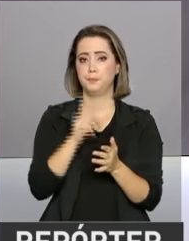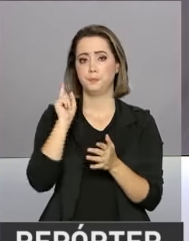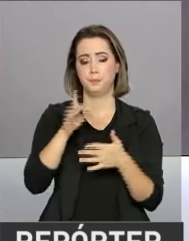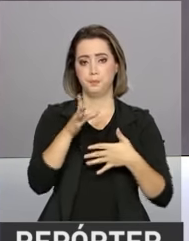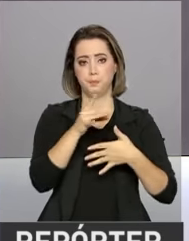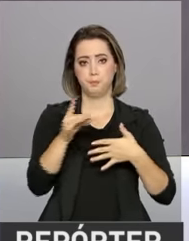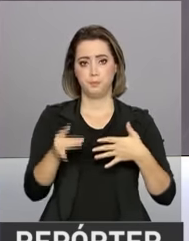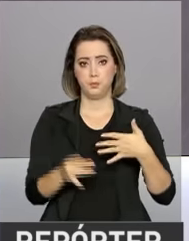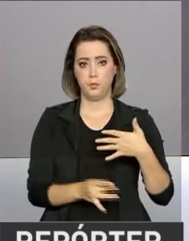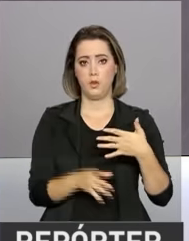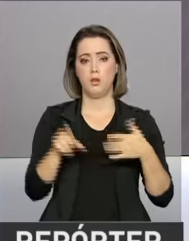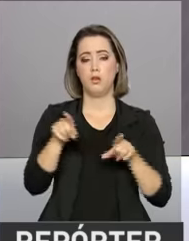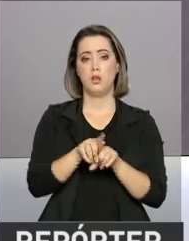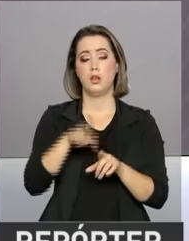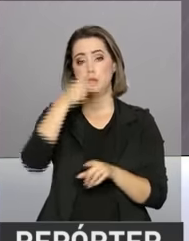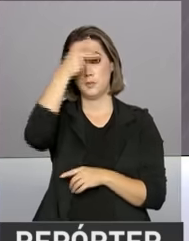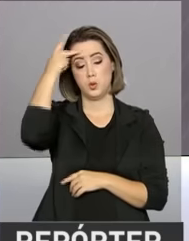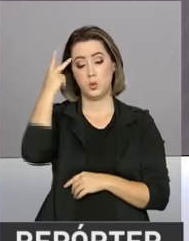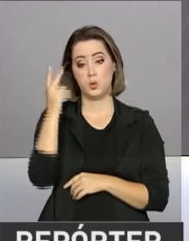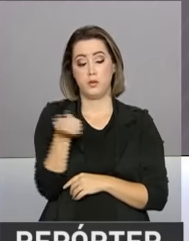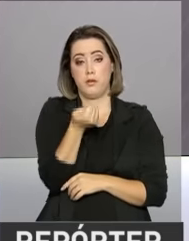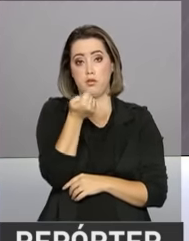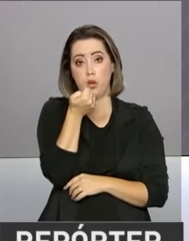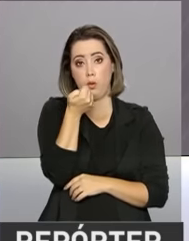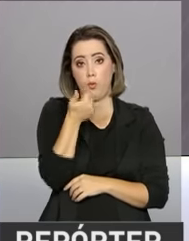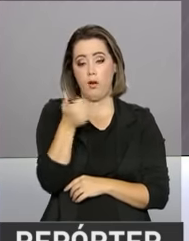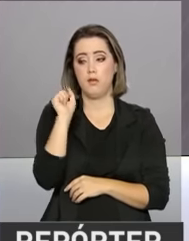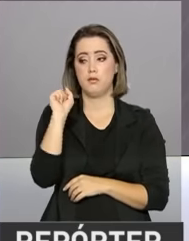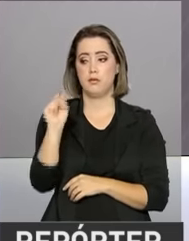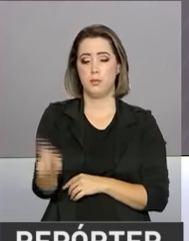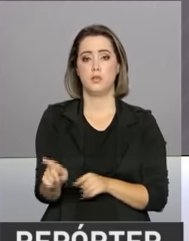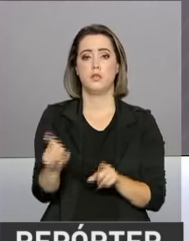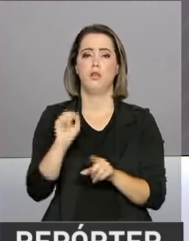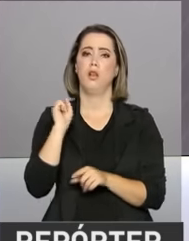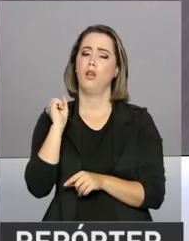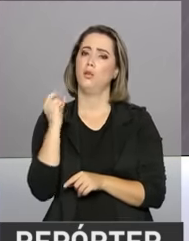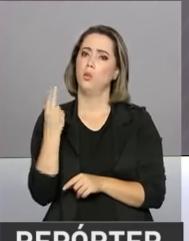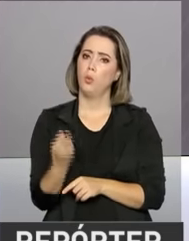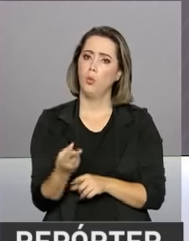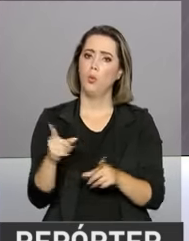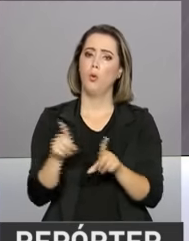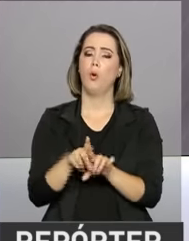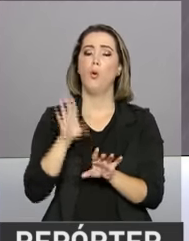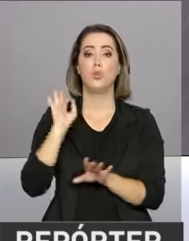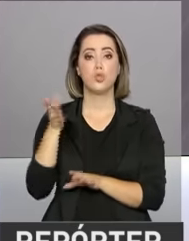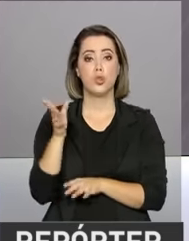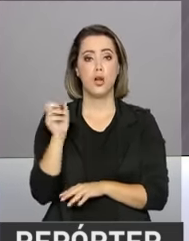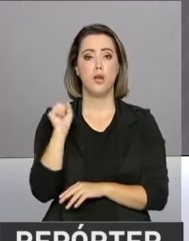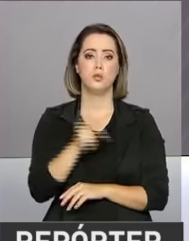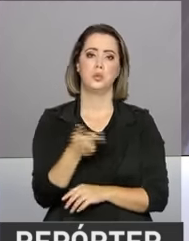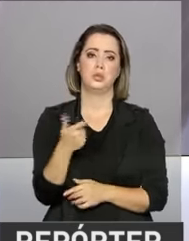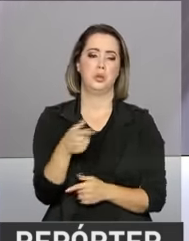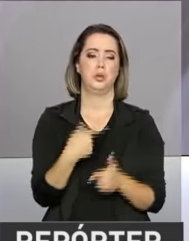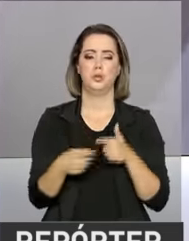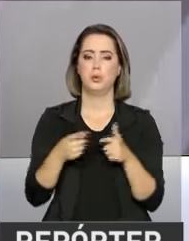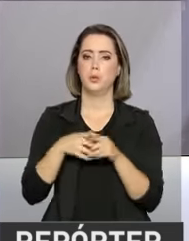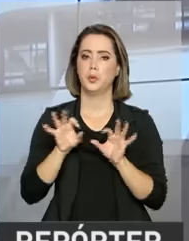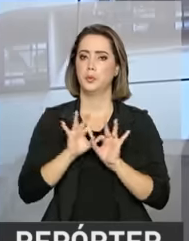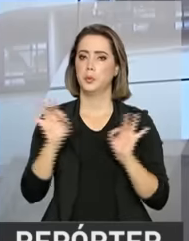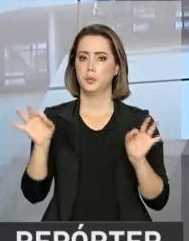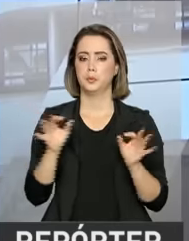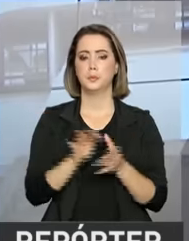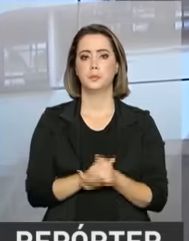aposentados e aqueles que completarem os requisitos para pedir o benefício até a aprovação da reforma não serão